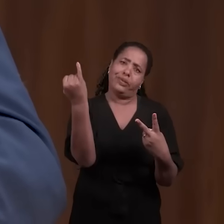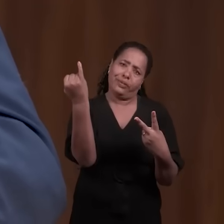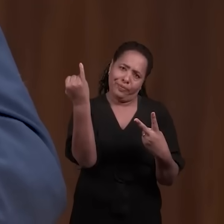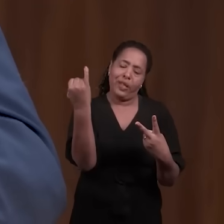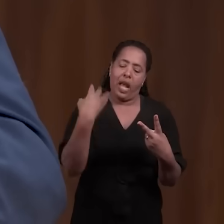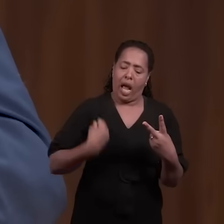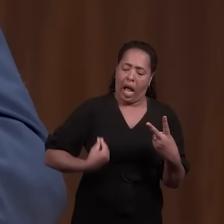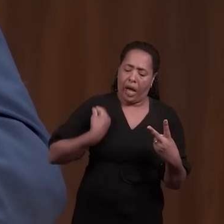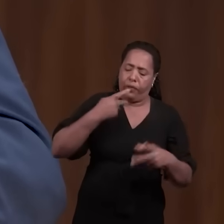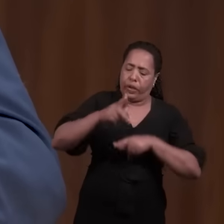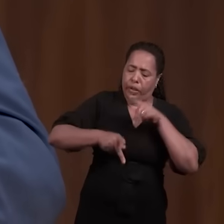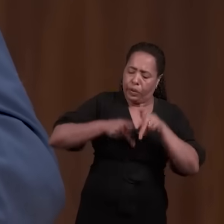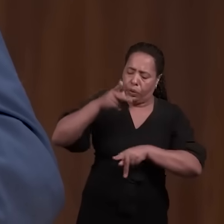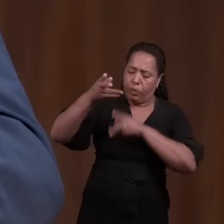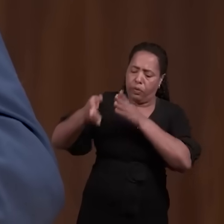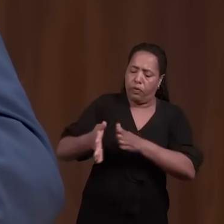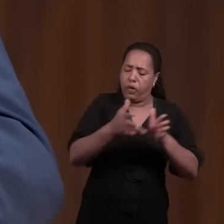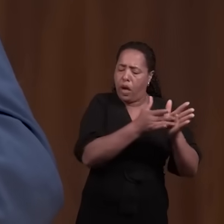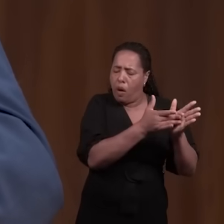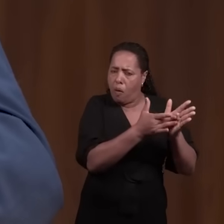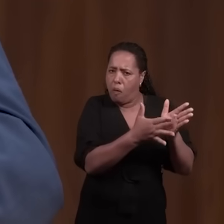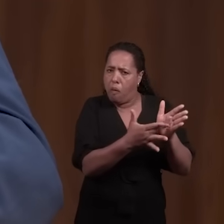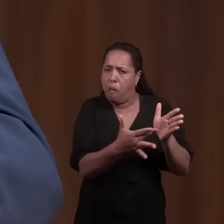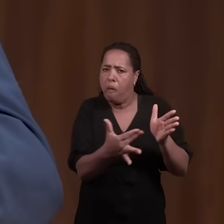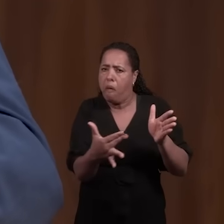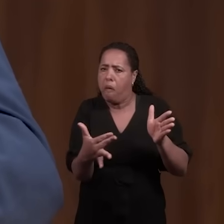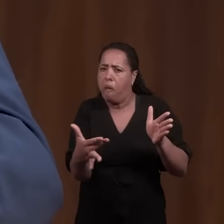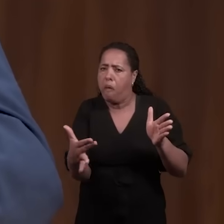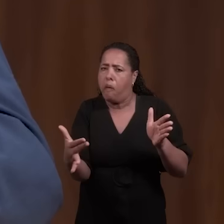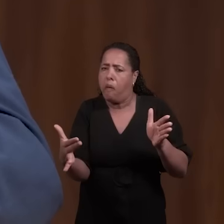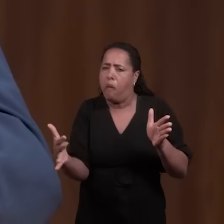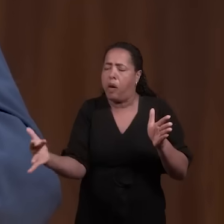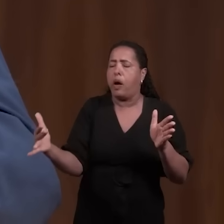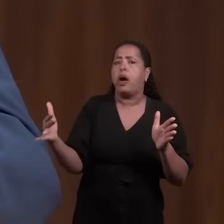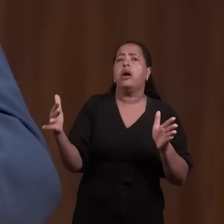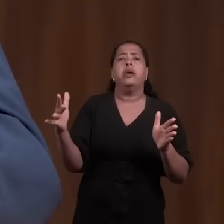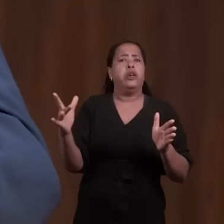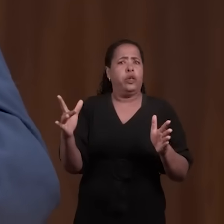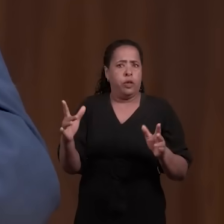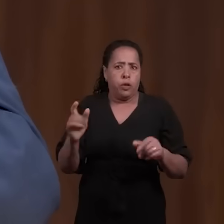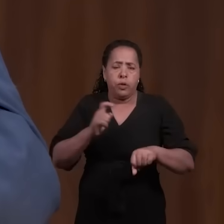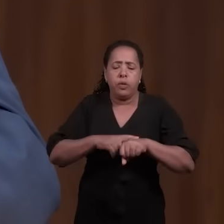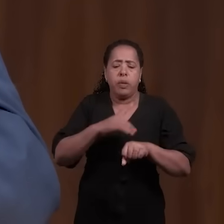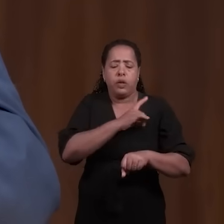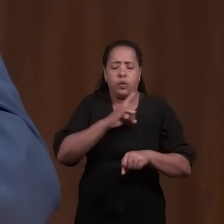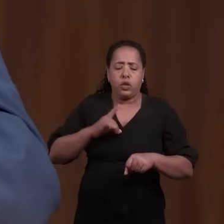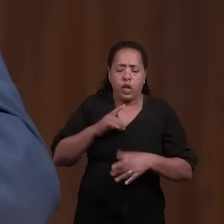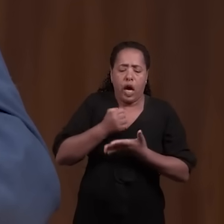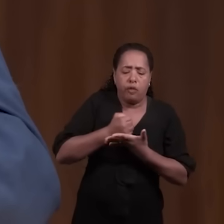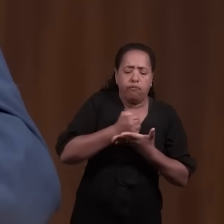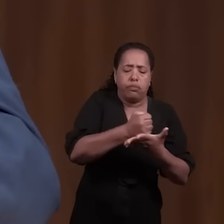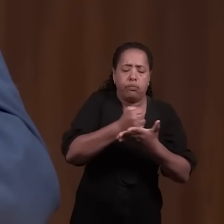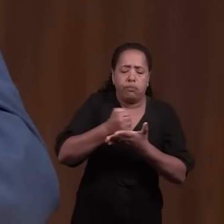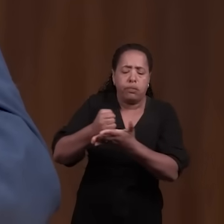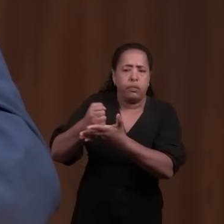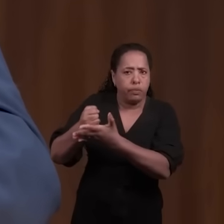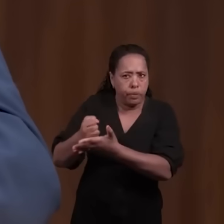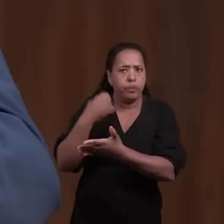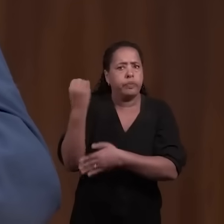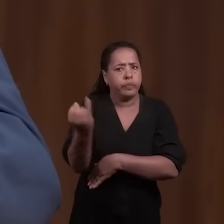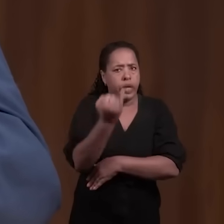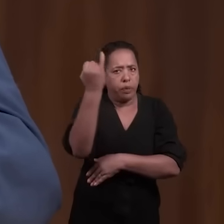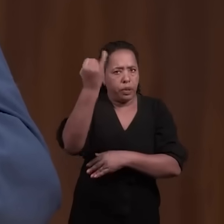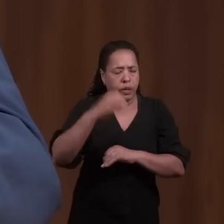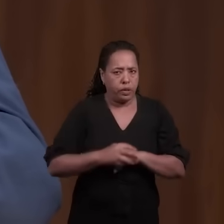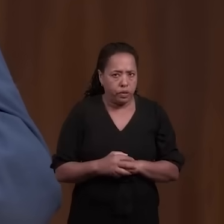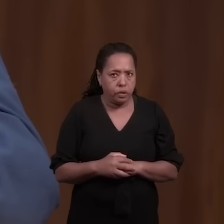importantes para a vida da igreja, no dia a dia, no atendimento, o diácono quando atende. Né? É